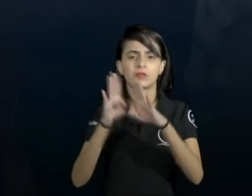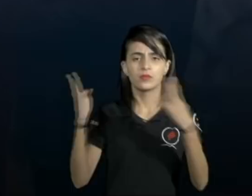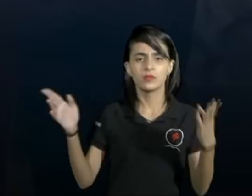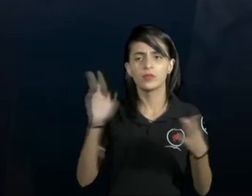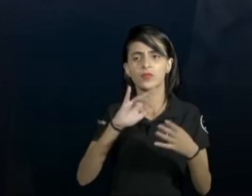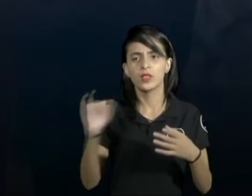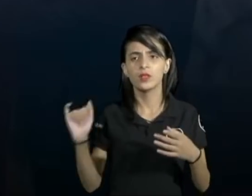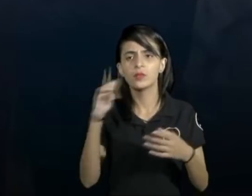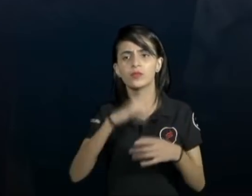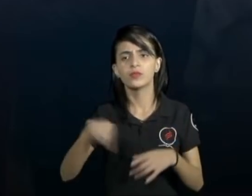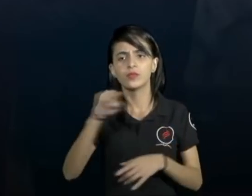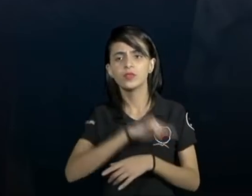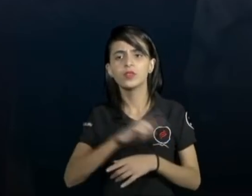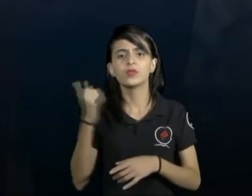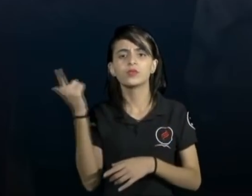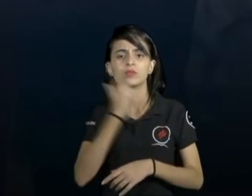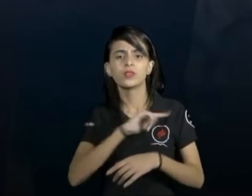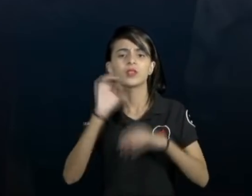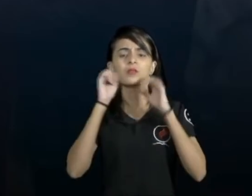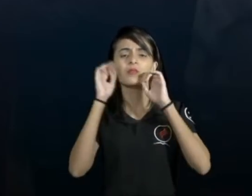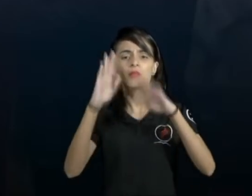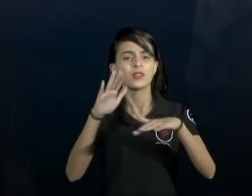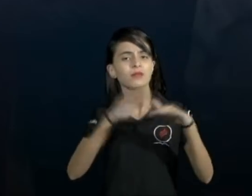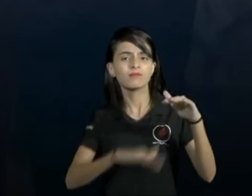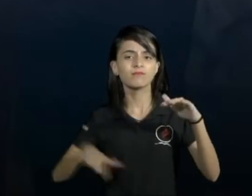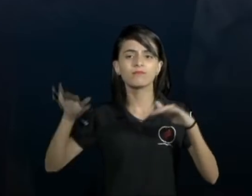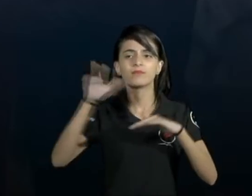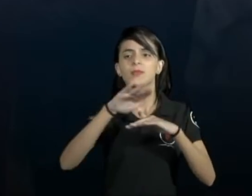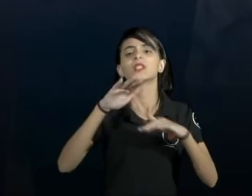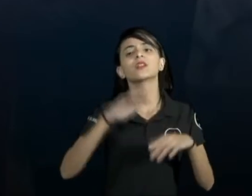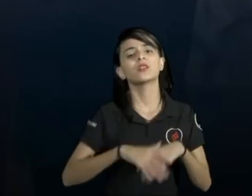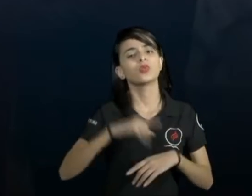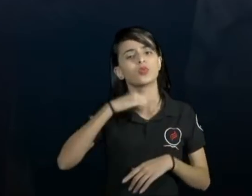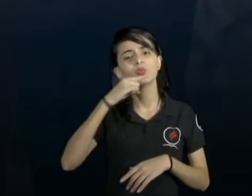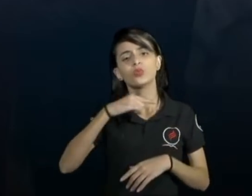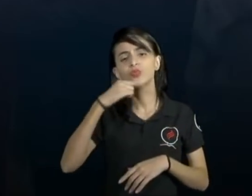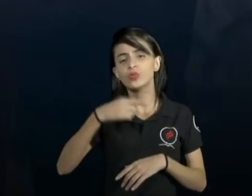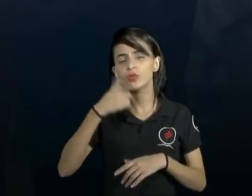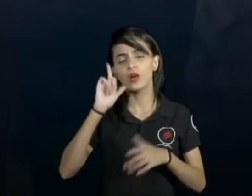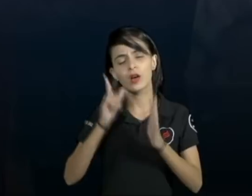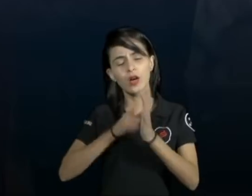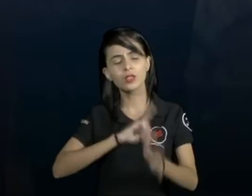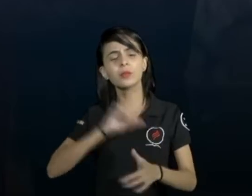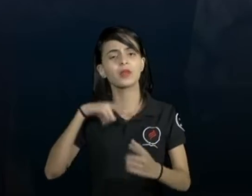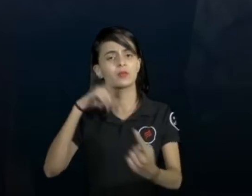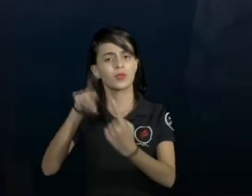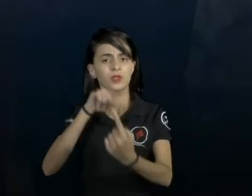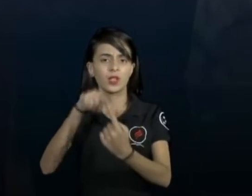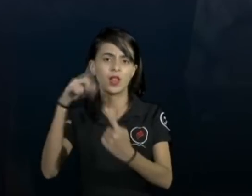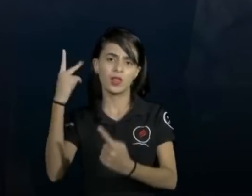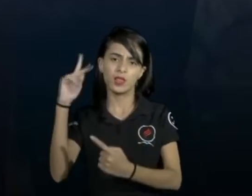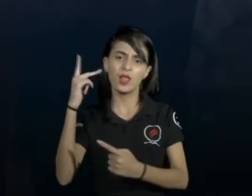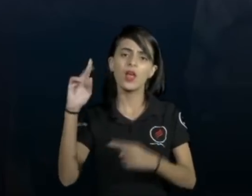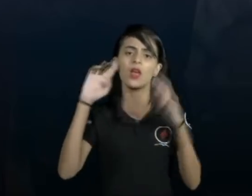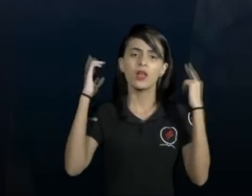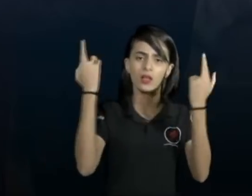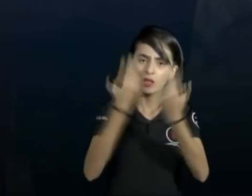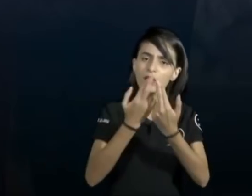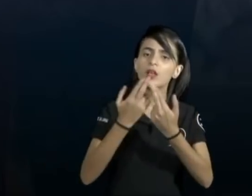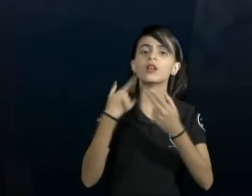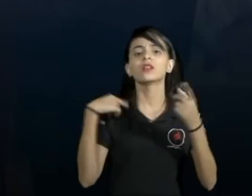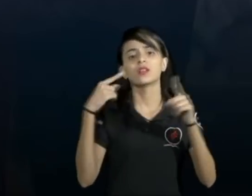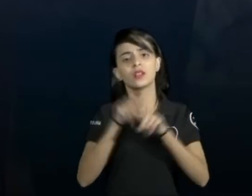portas a fim de você alcança níveis de bênçãos que ainda não alcançou para você cumprir o propósito que ele tem seja no reino